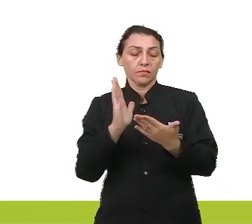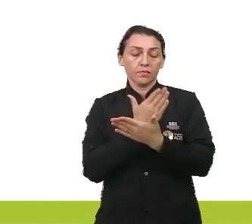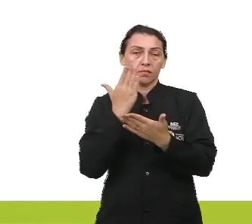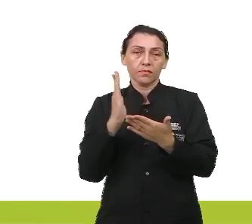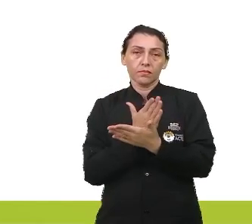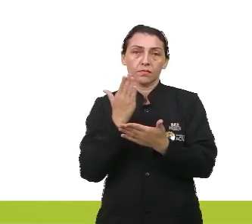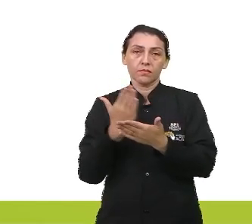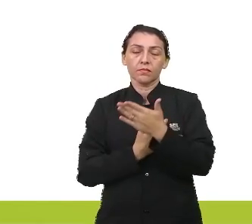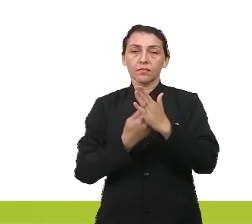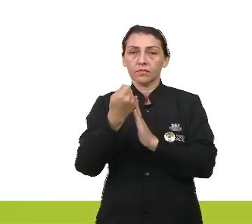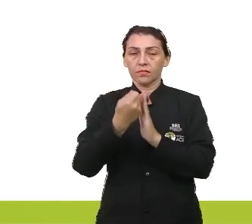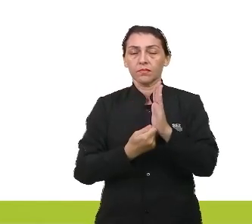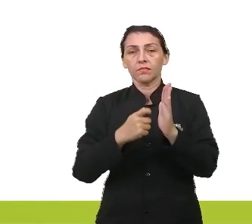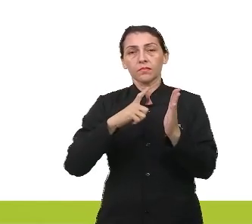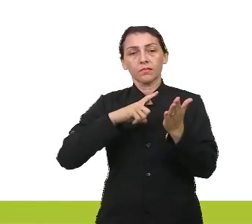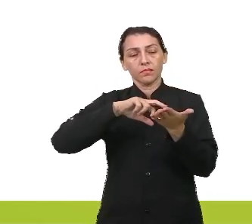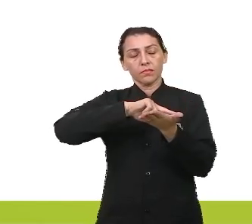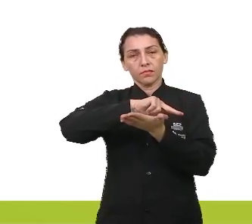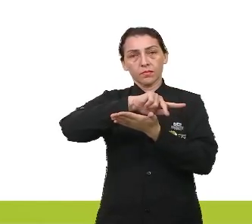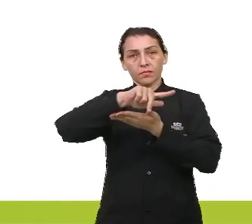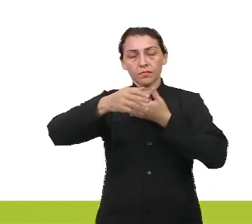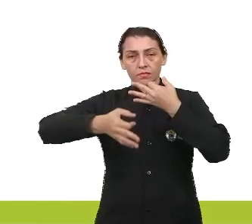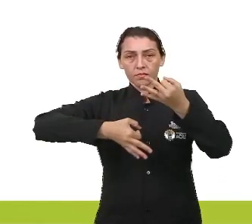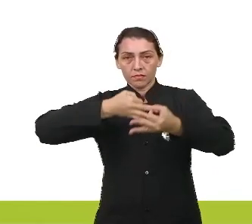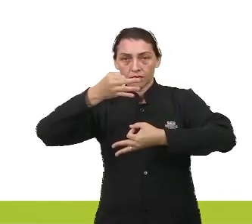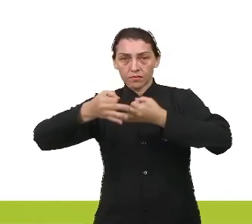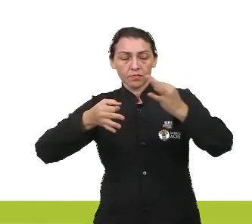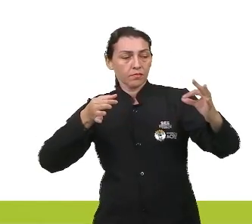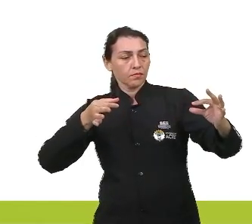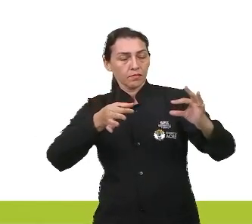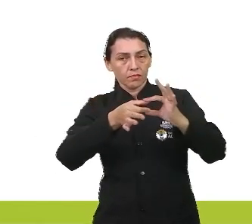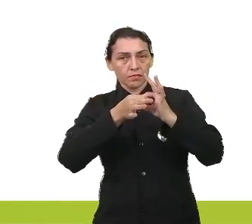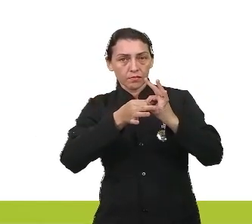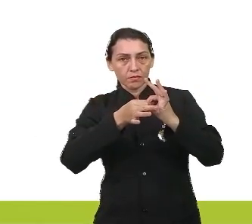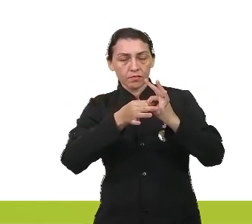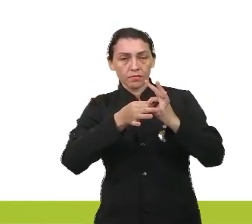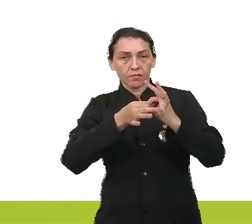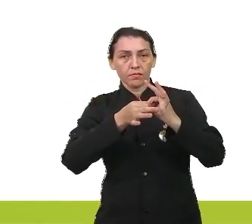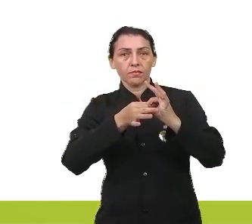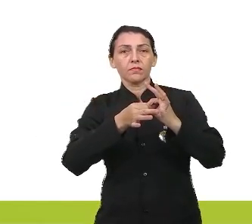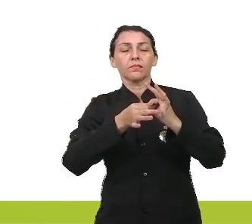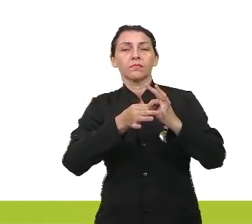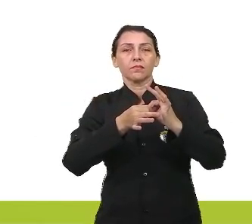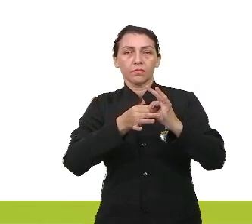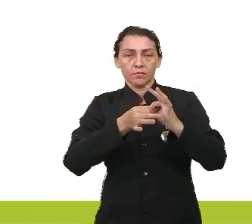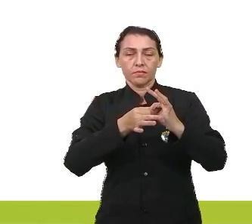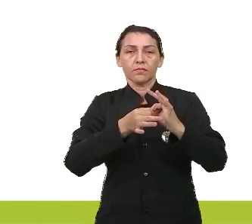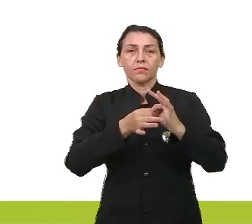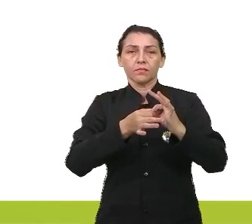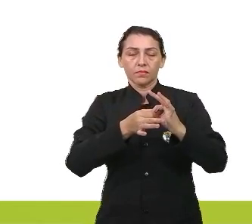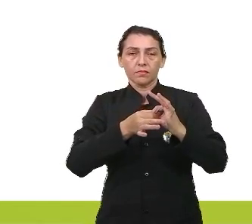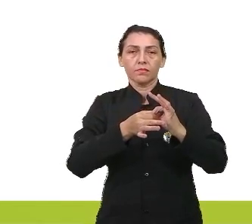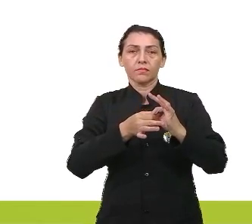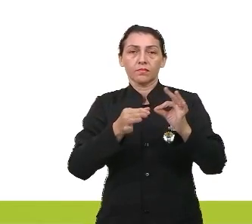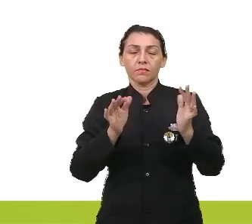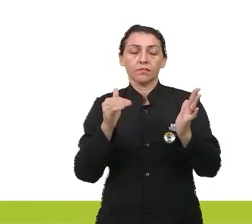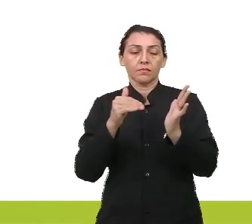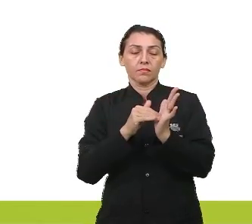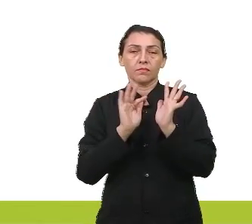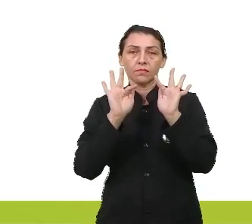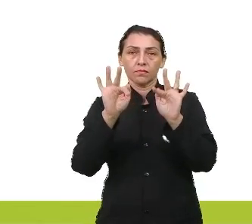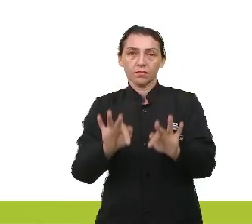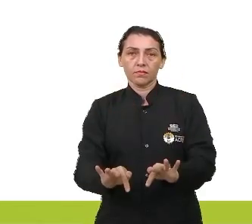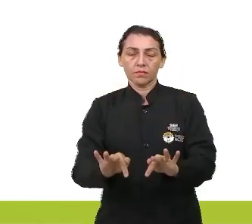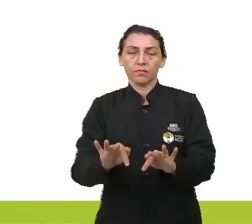de redação, tem várias sugestões de conectivos de forma específica para a conclusão,